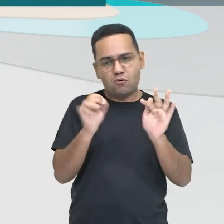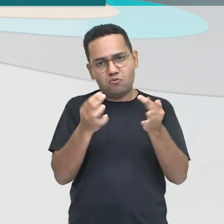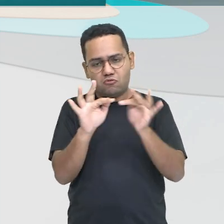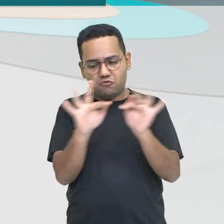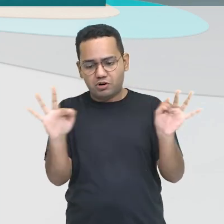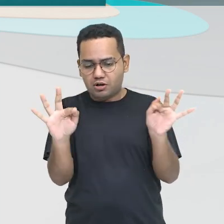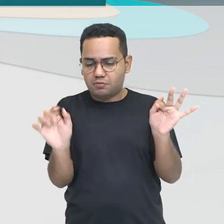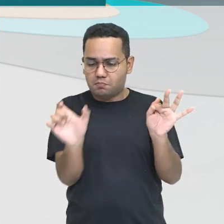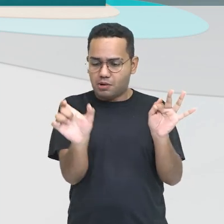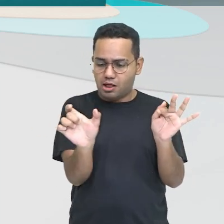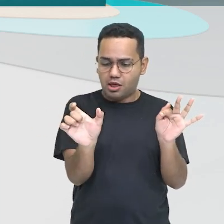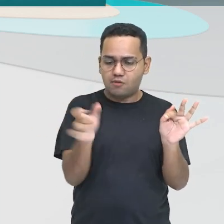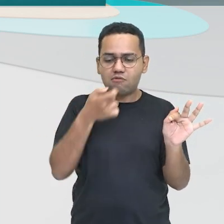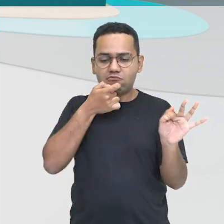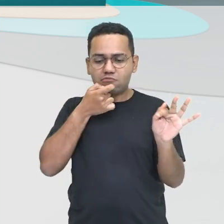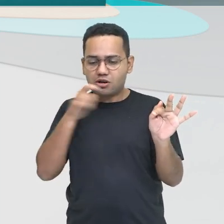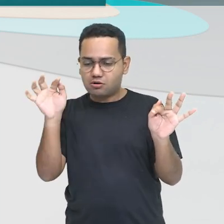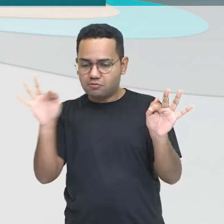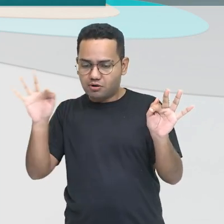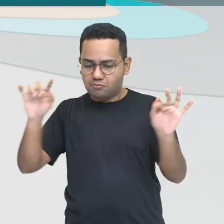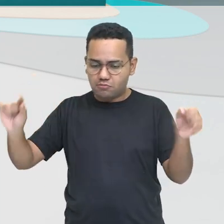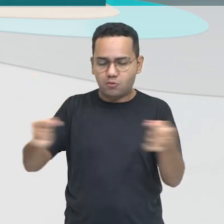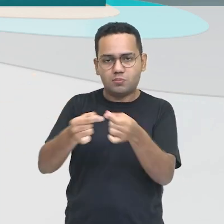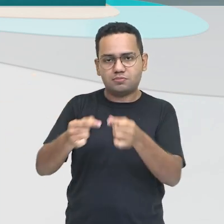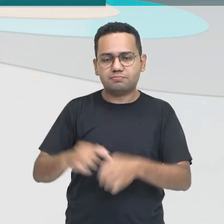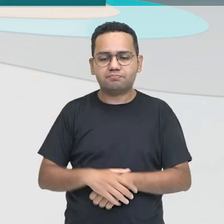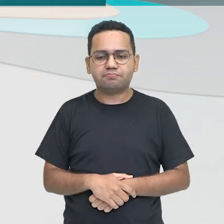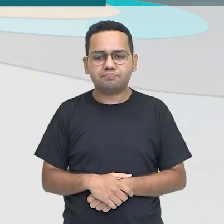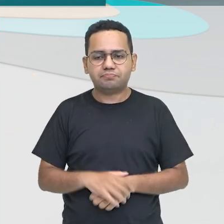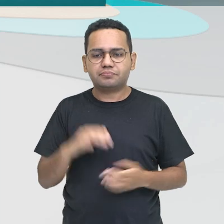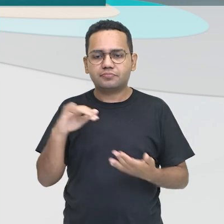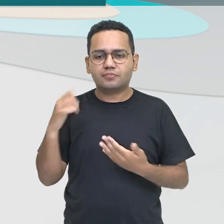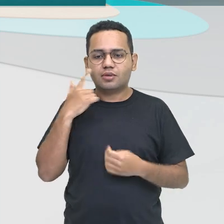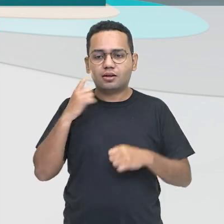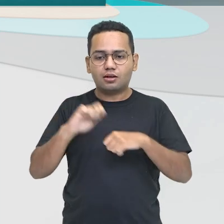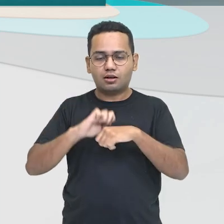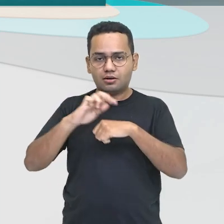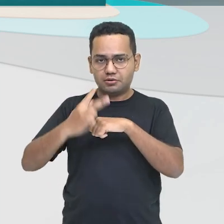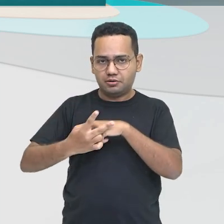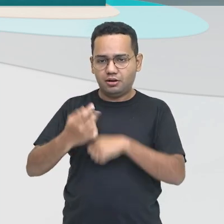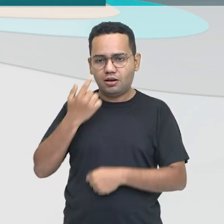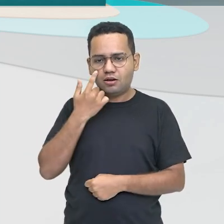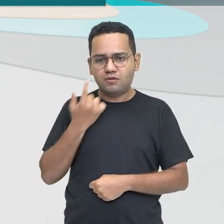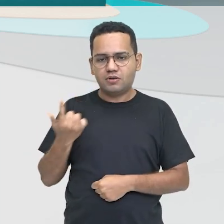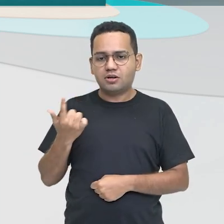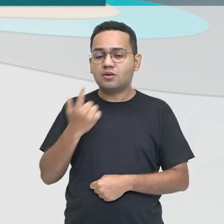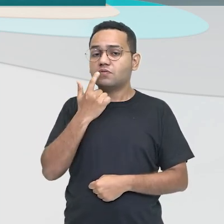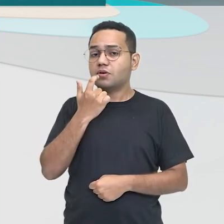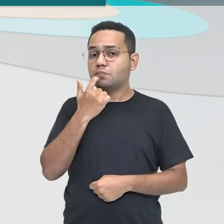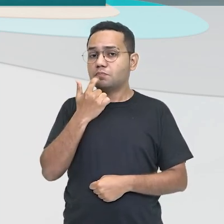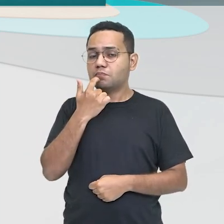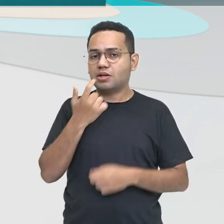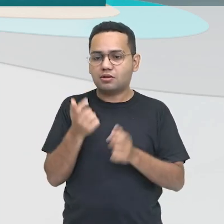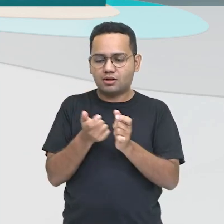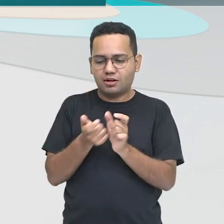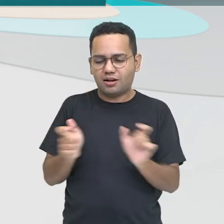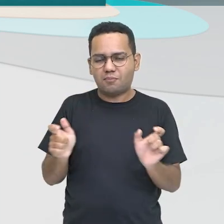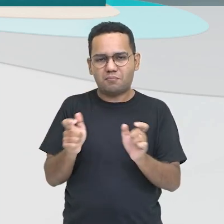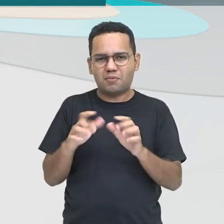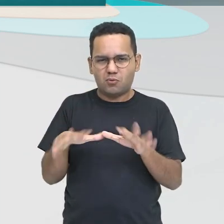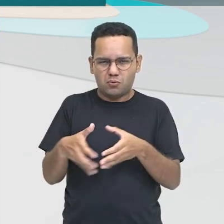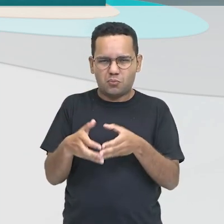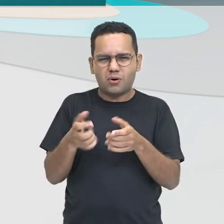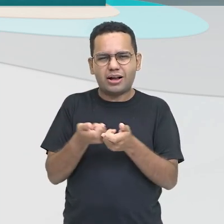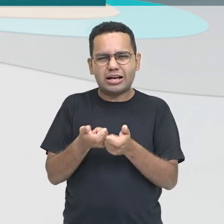nós vamos ver então o advérbio, adverb. É uma classe gramatical em língua inglesa, né? Classe gramatical, então, são